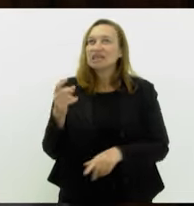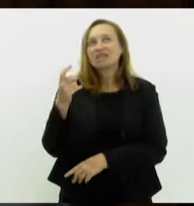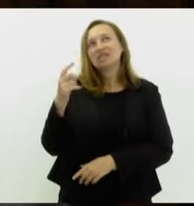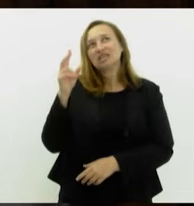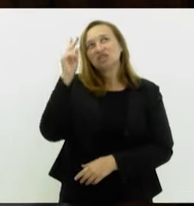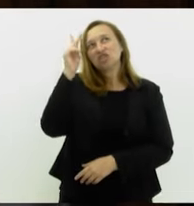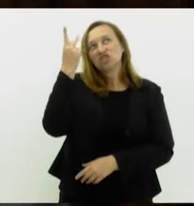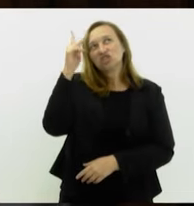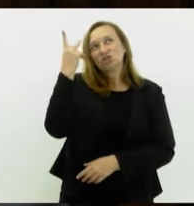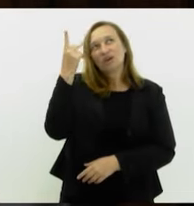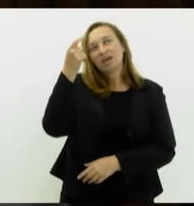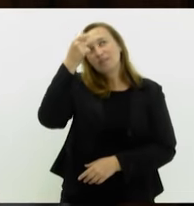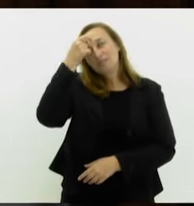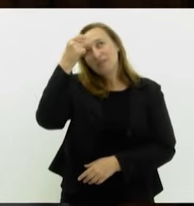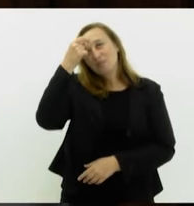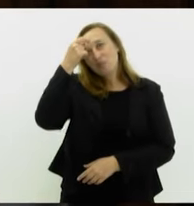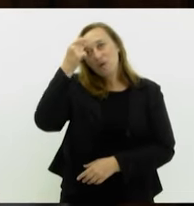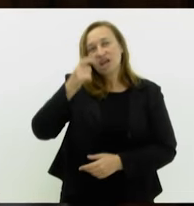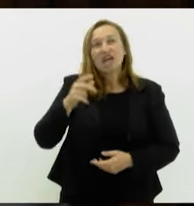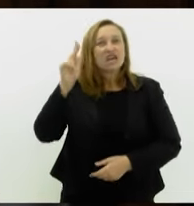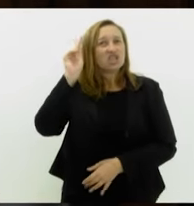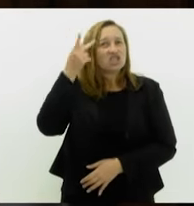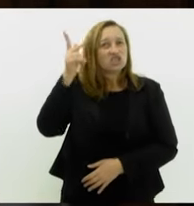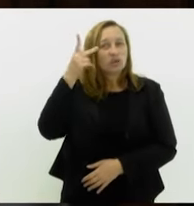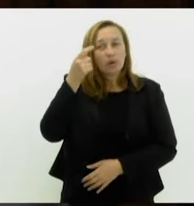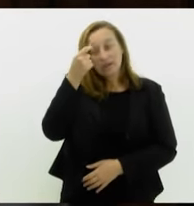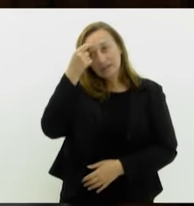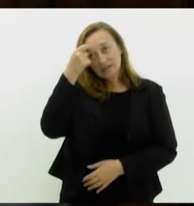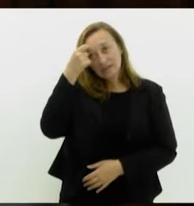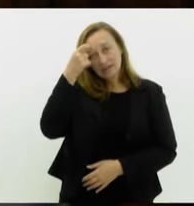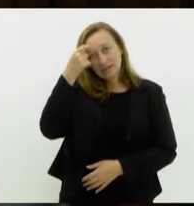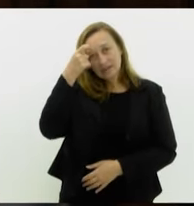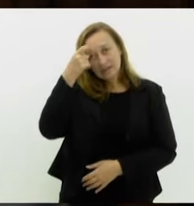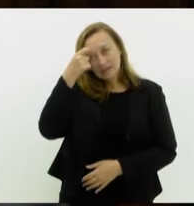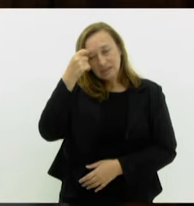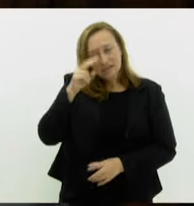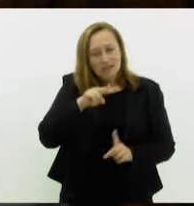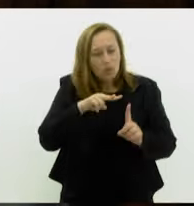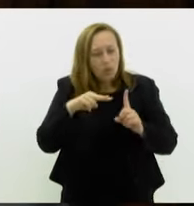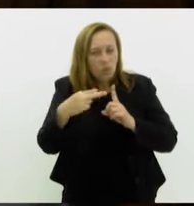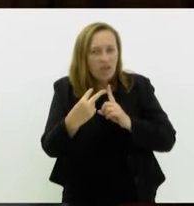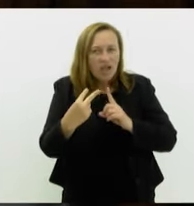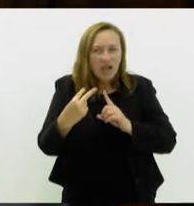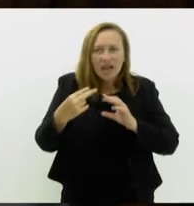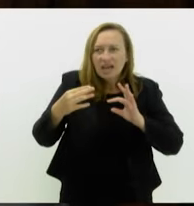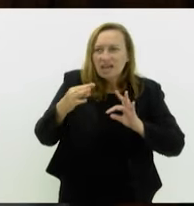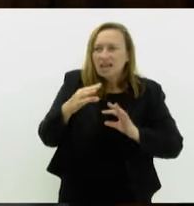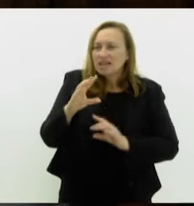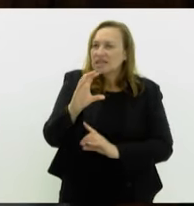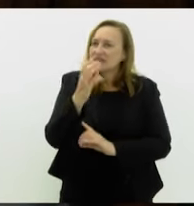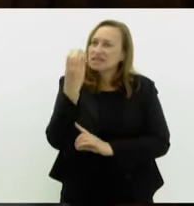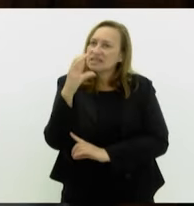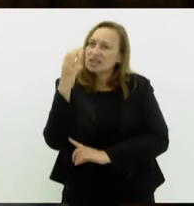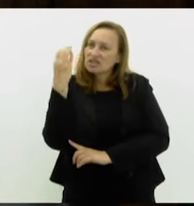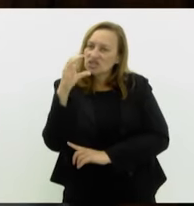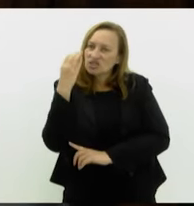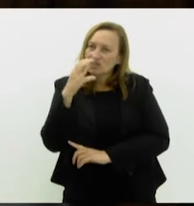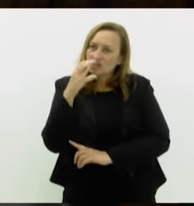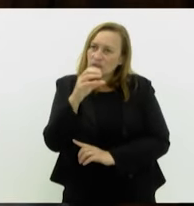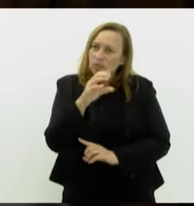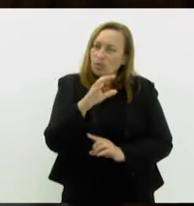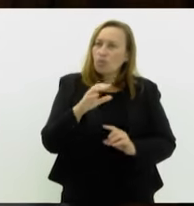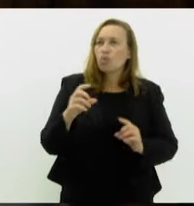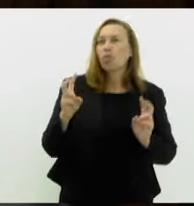memória história é aquilo que alguém que tem um olhar científico fala sobre um determinado fato social